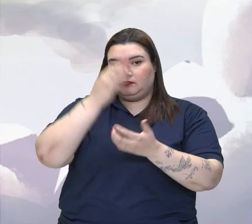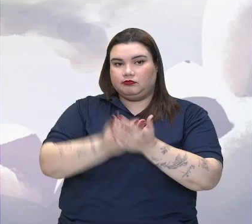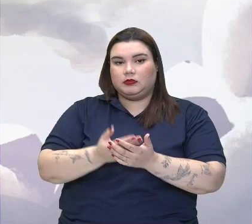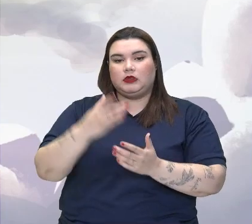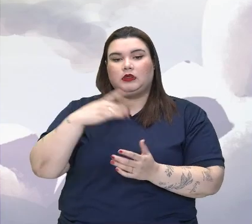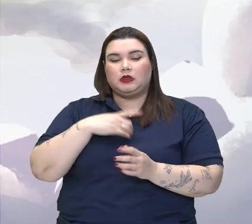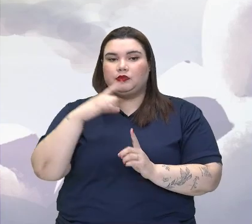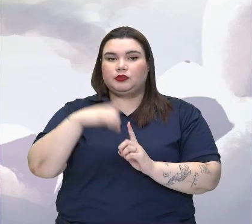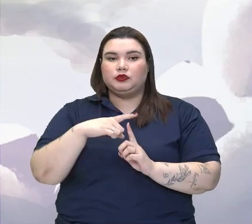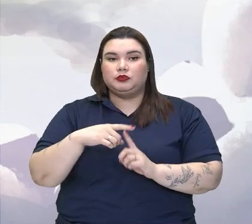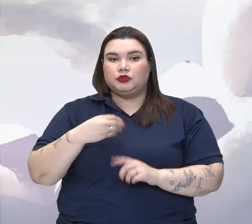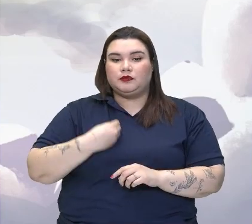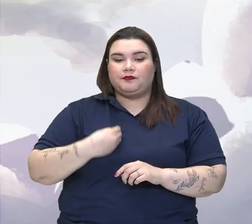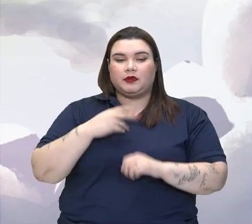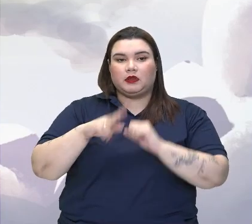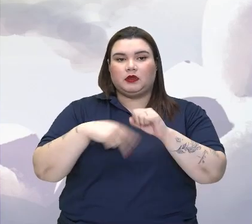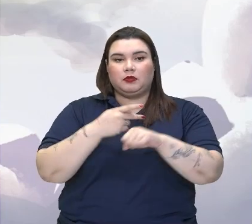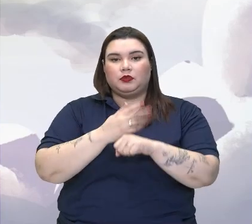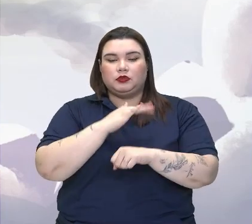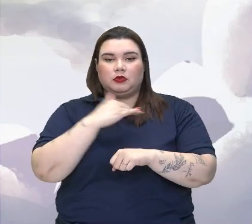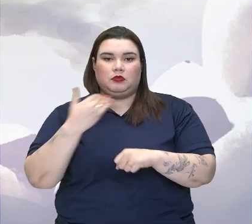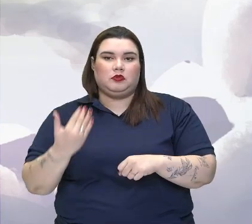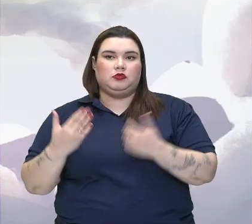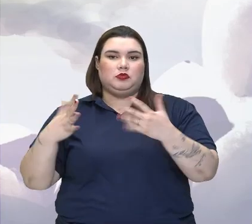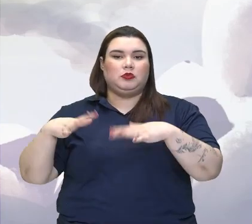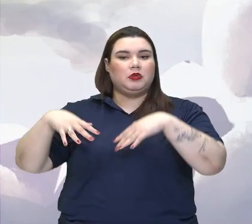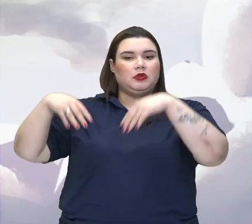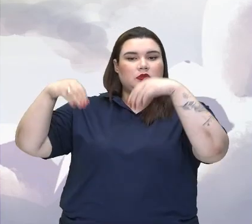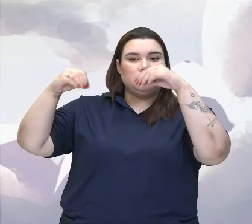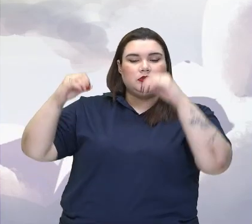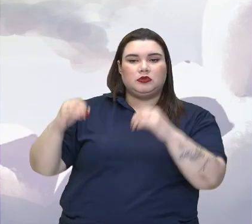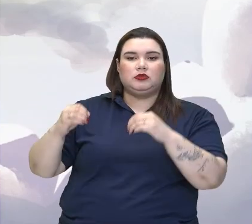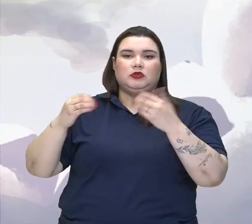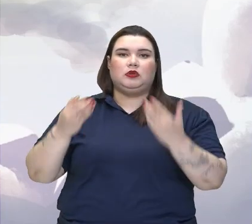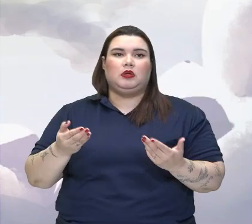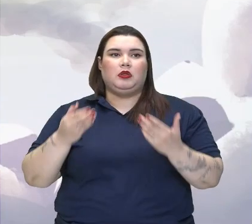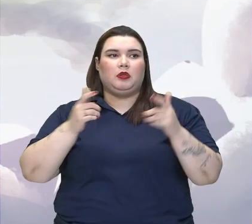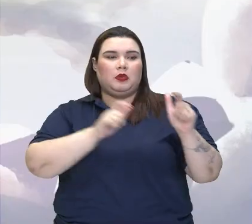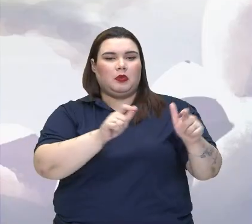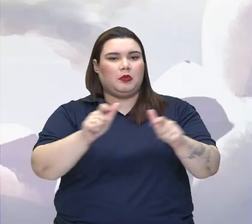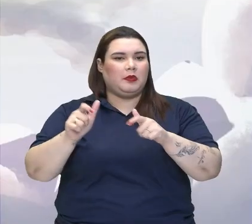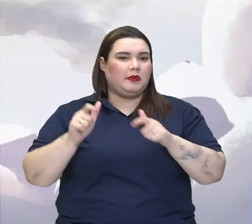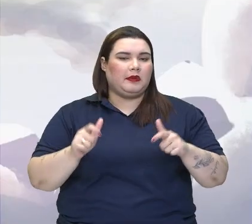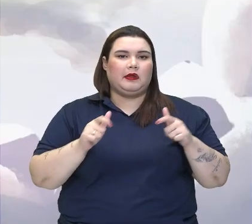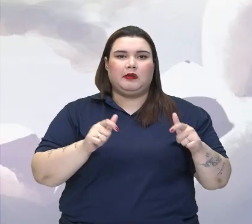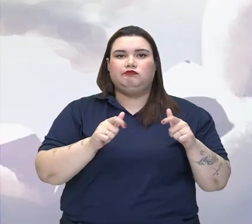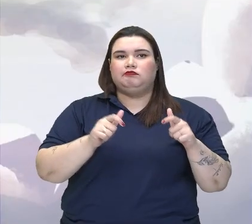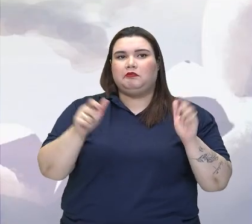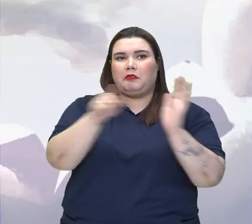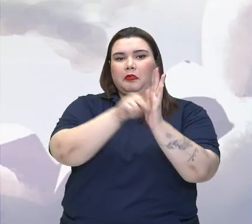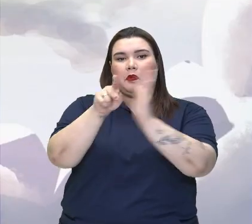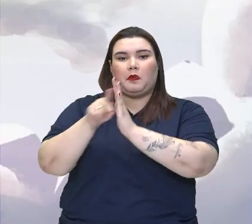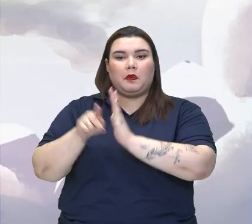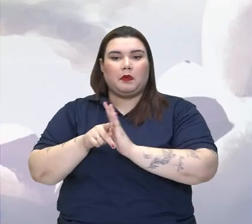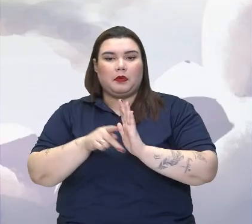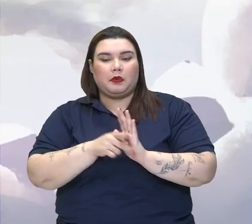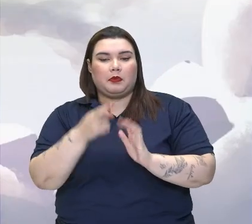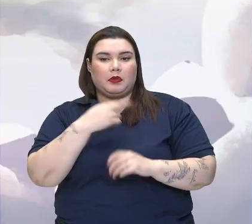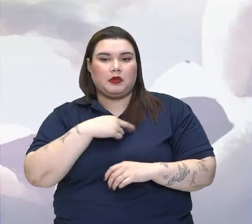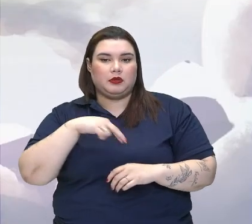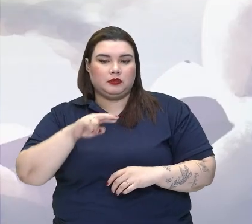vida após a morte, num paraíso, numa Jerusalém celeste, num Shangri-La, né? Num